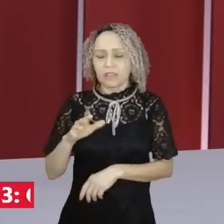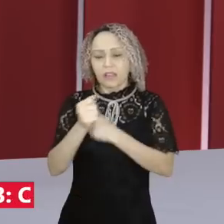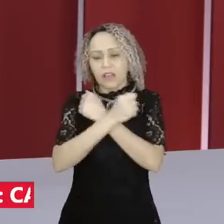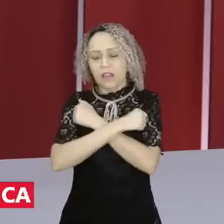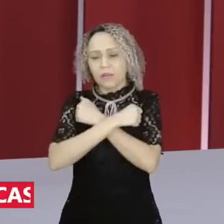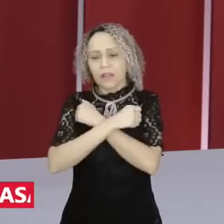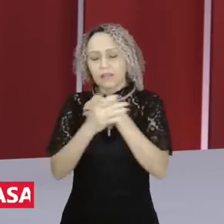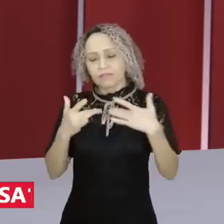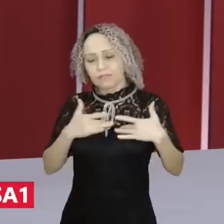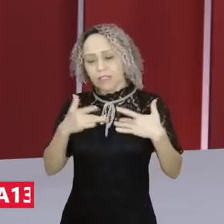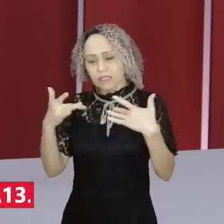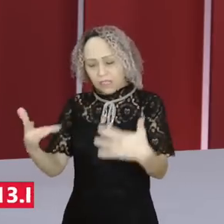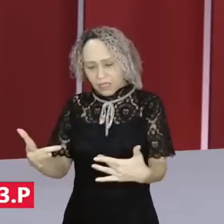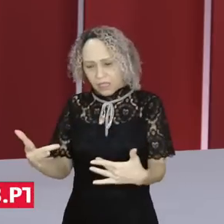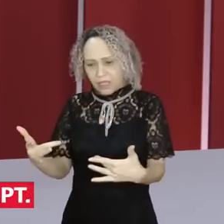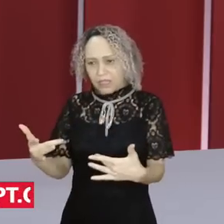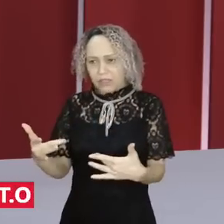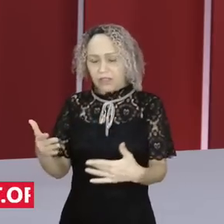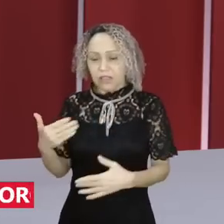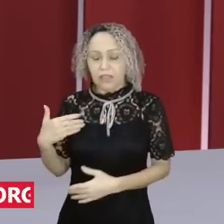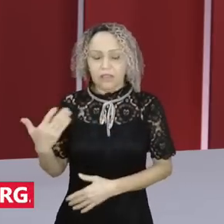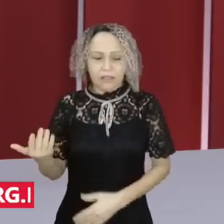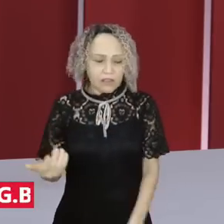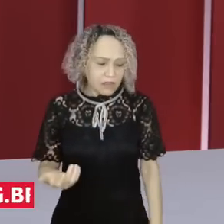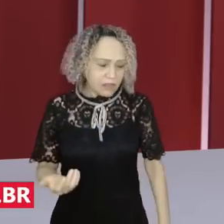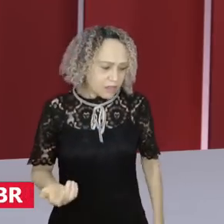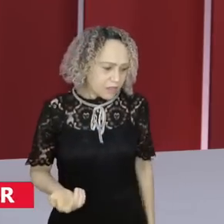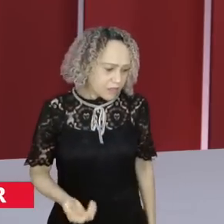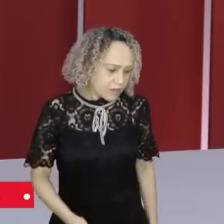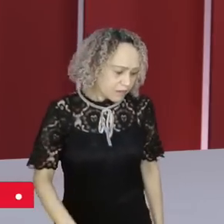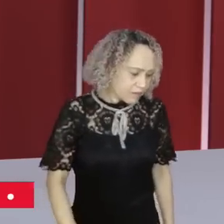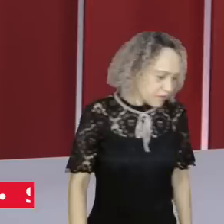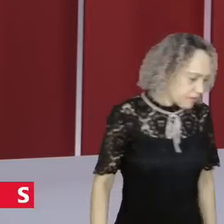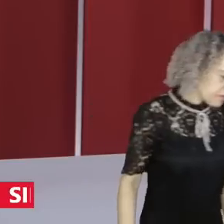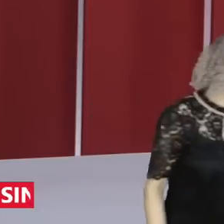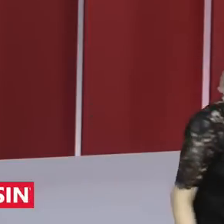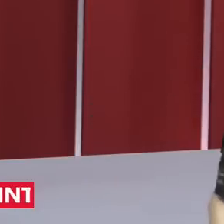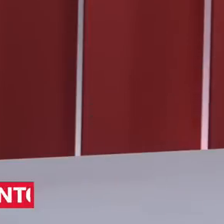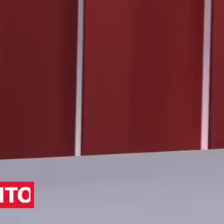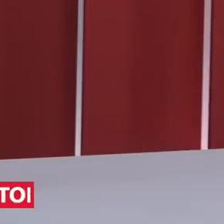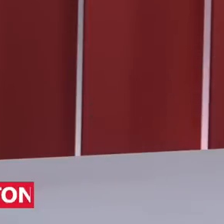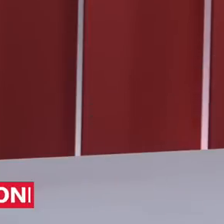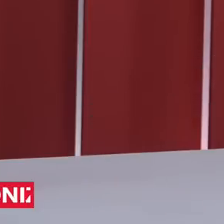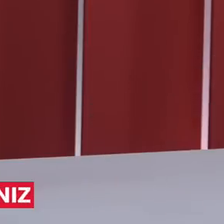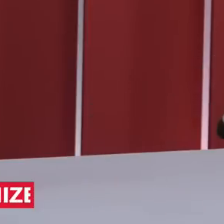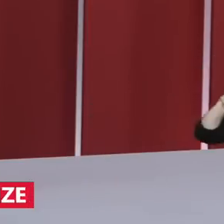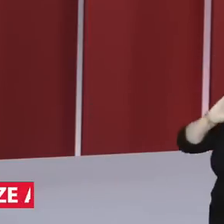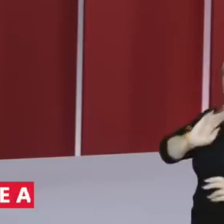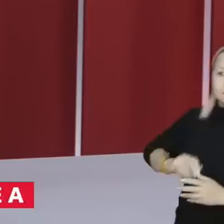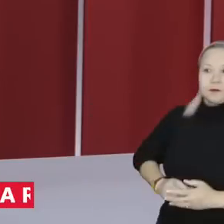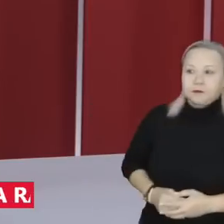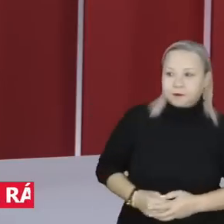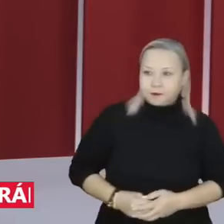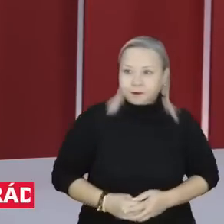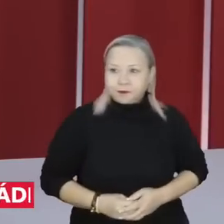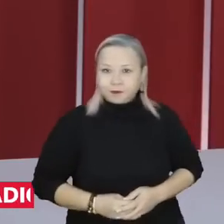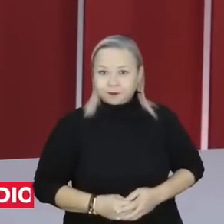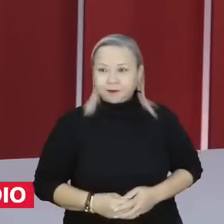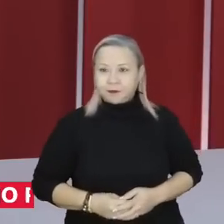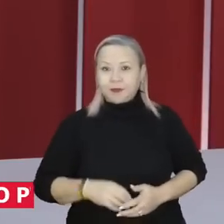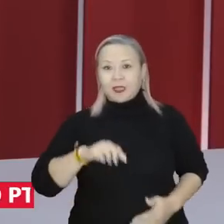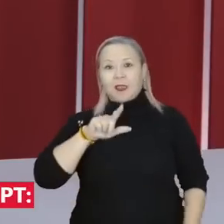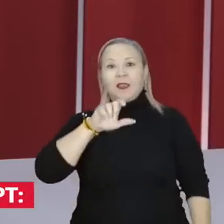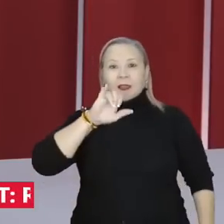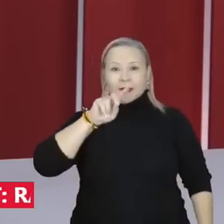e sua equipe. Muito obrigada. Lucivânia Soares, que também deixa bom dia aqui, abençoando todo mundo.